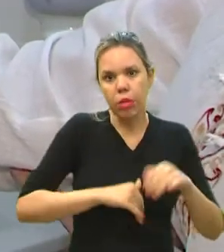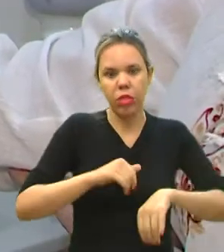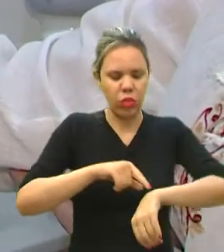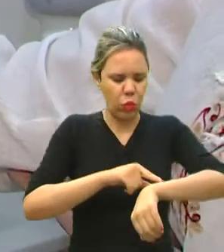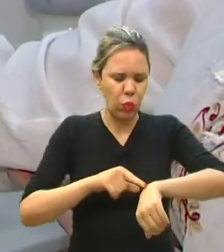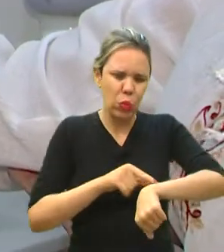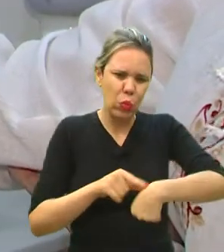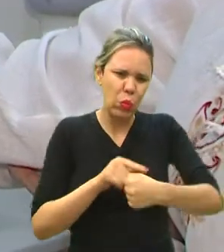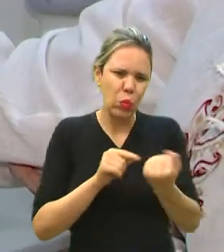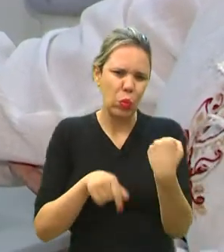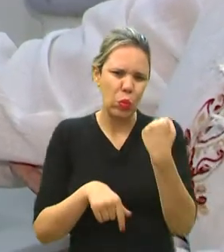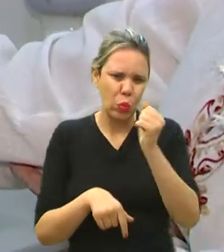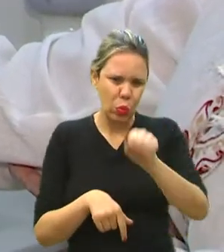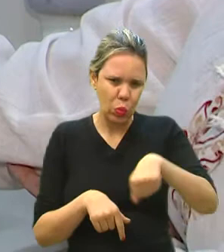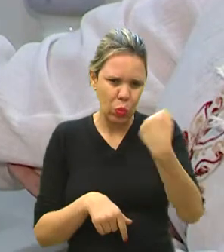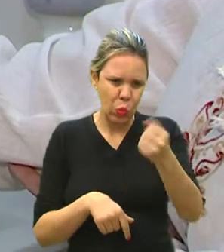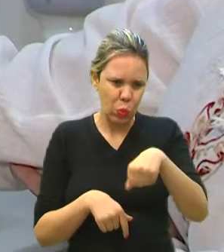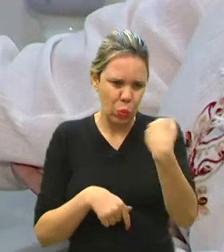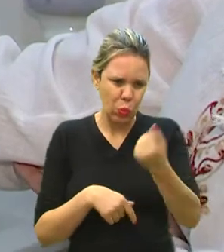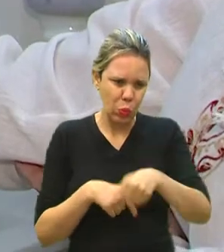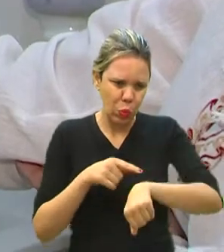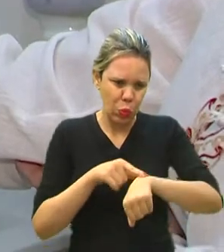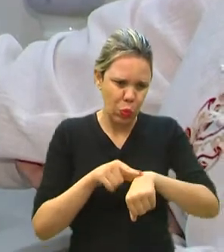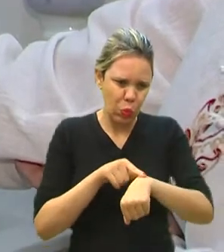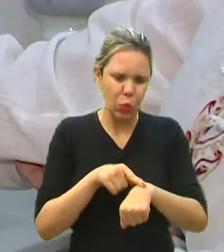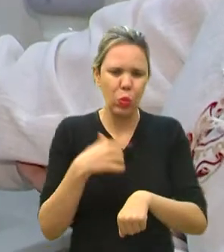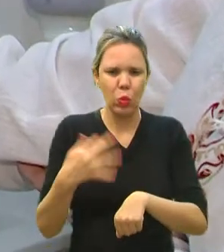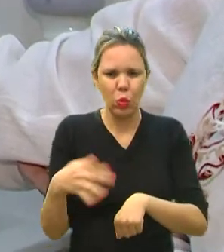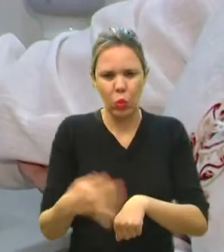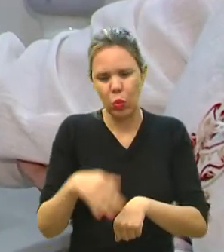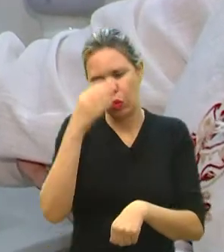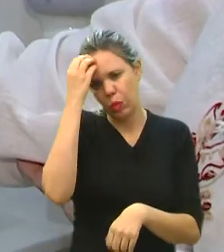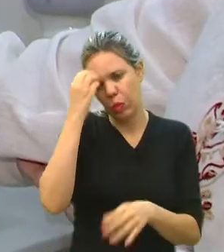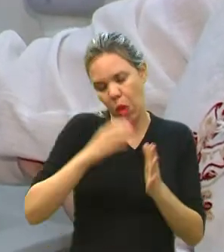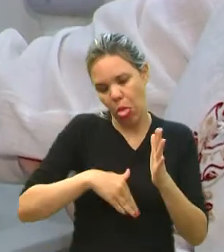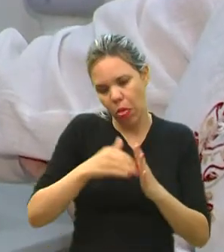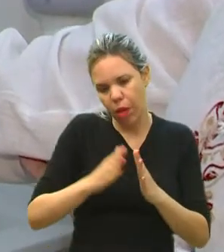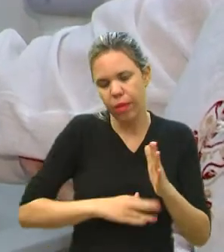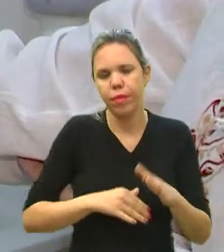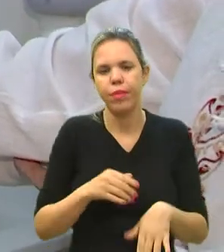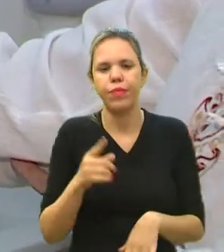região da articulação que está doendo, tá? Eles costumam fazer isso.